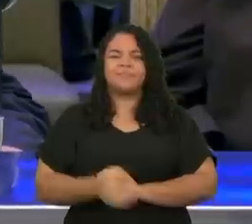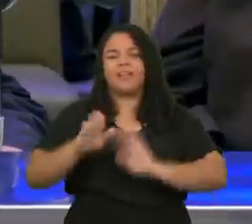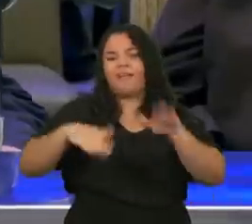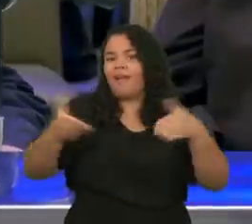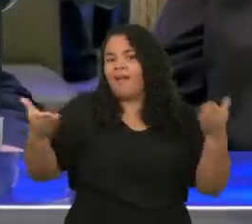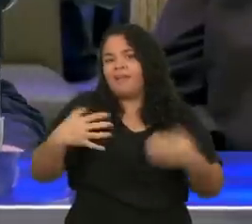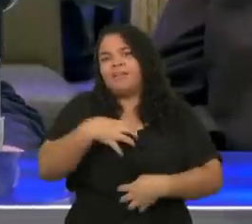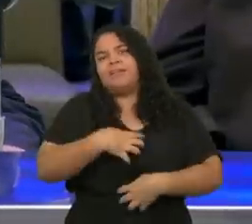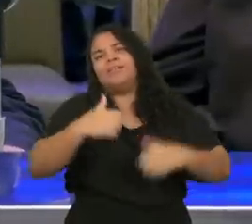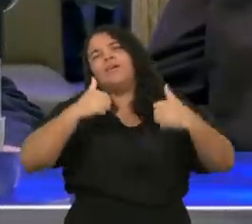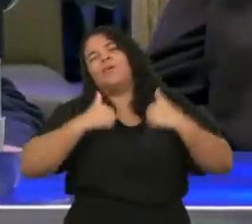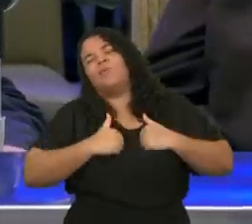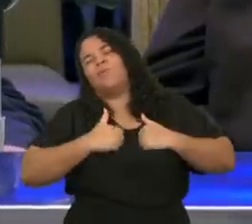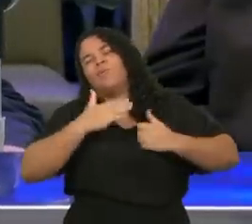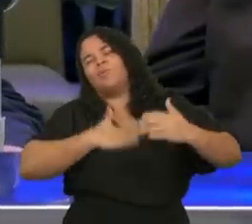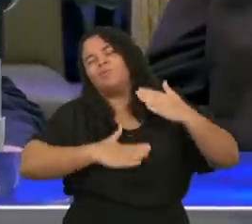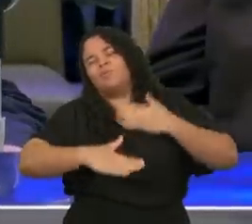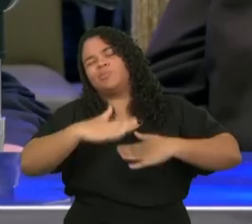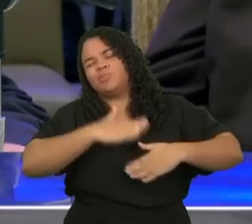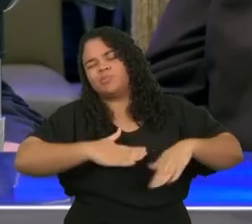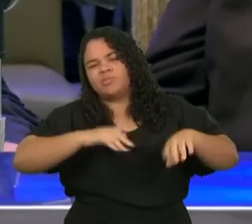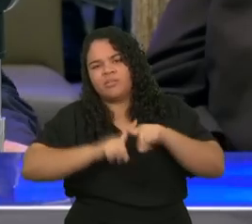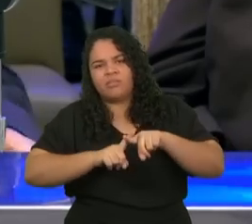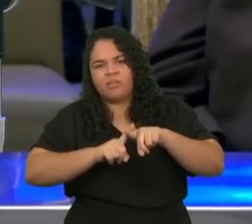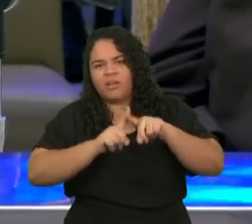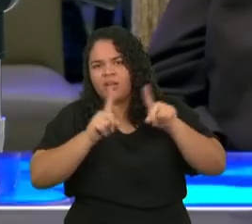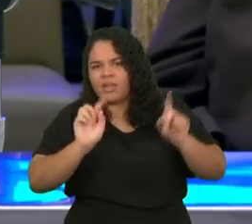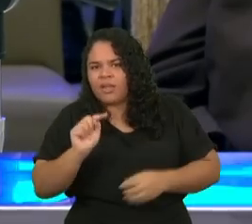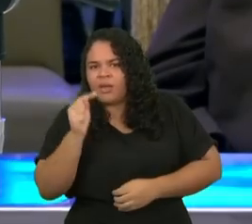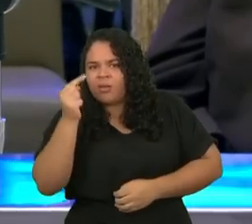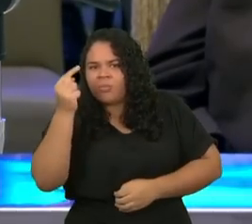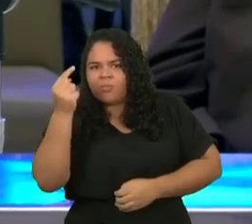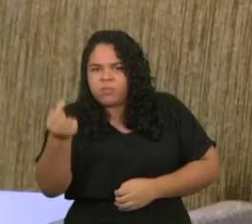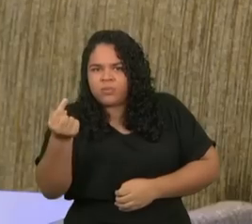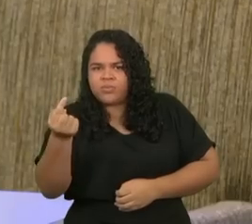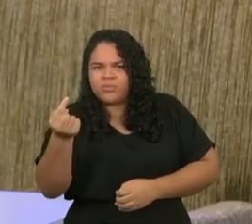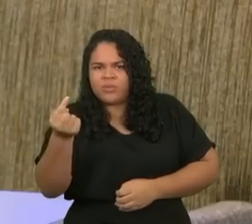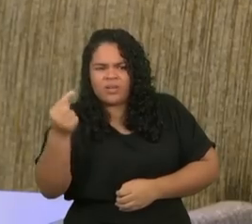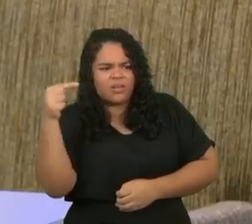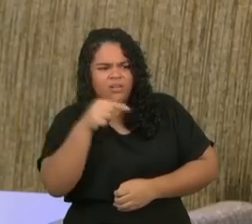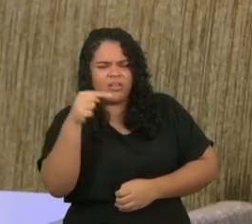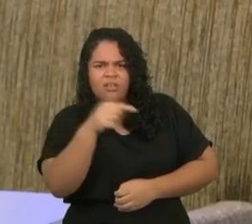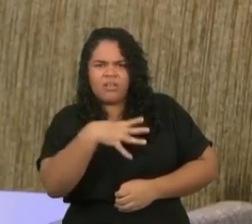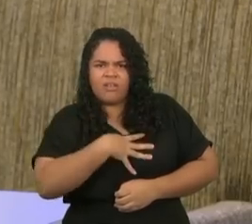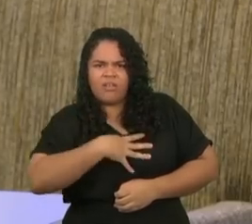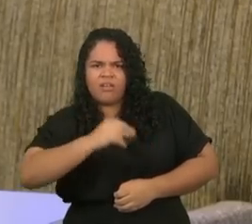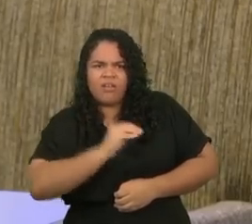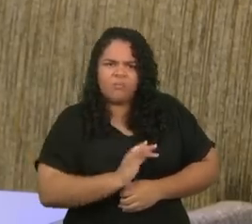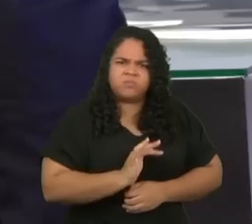no domingo não tenha tempo de descansar depois do almoço porque tem que levar sacola com roupa e